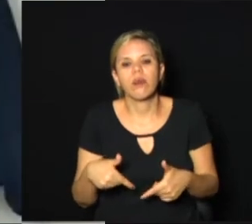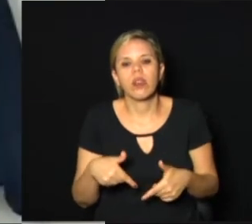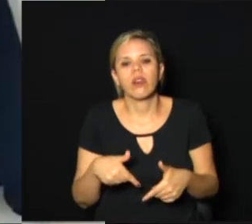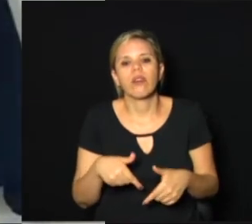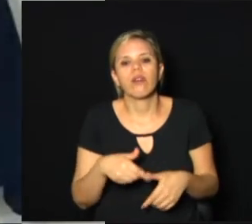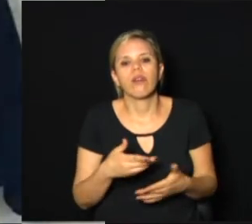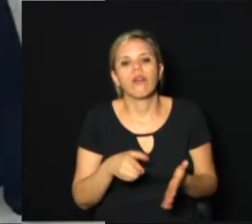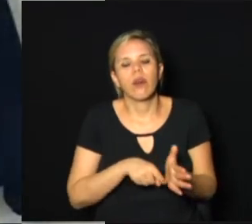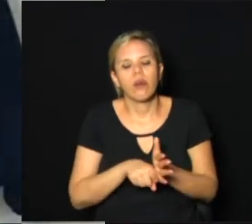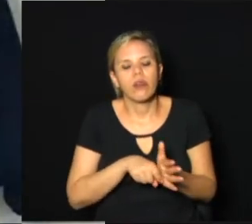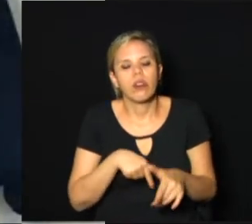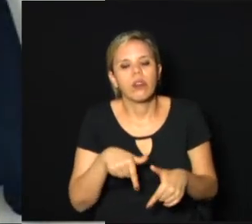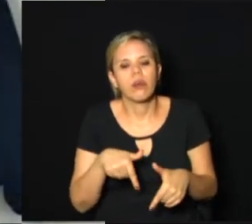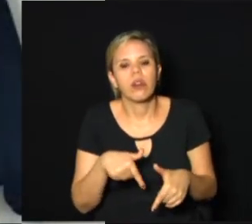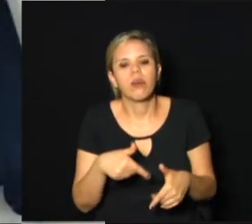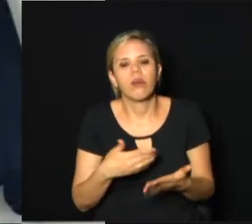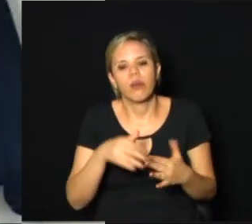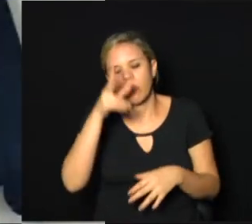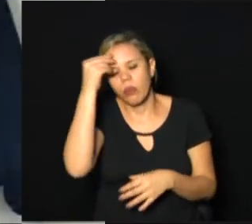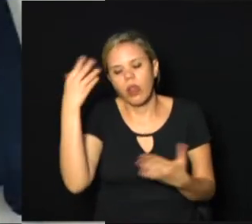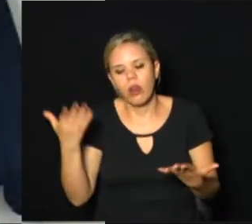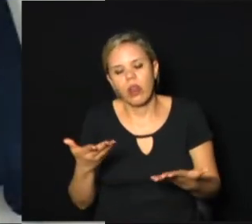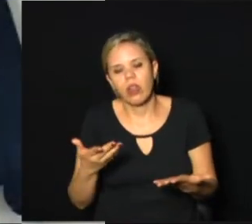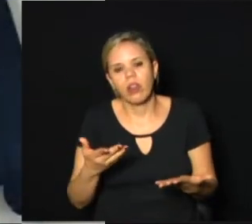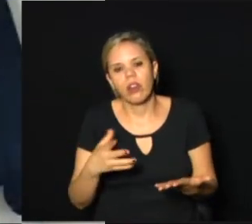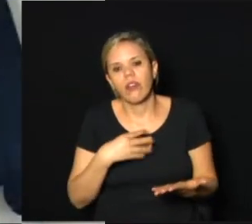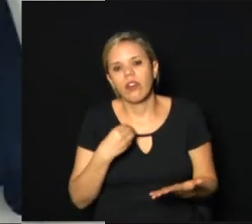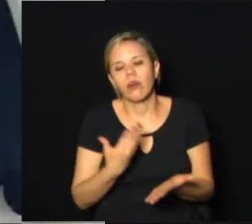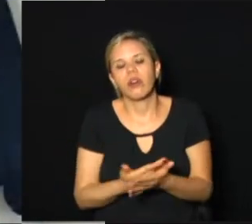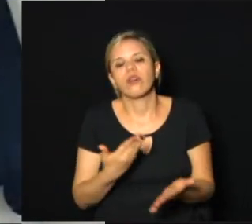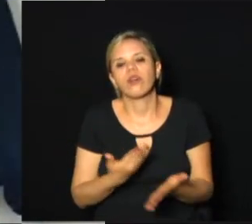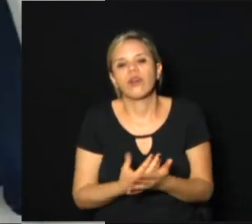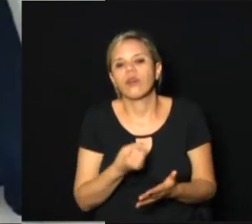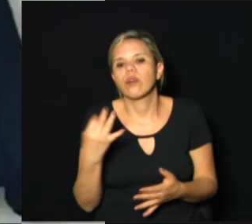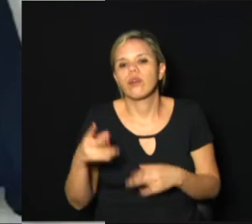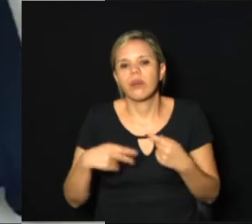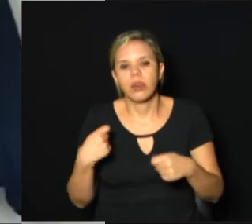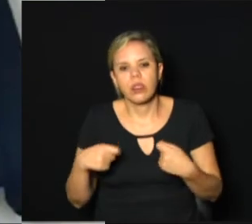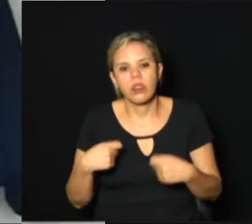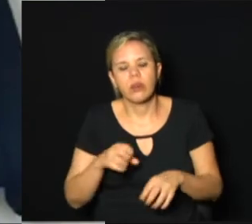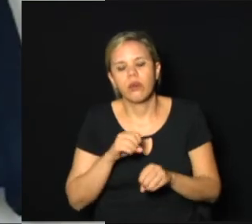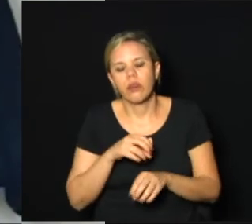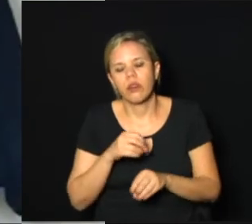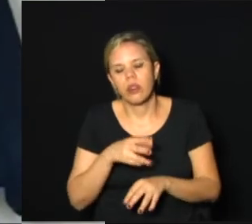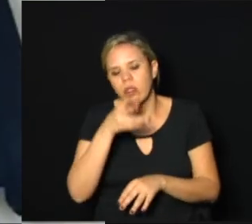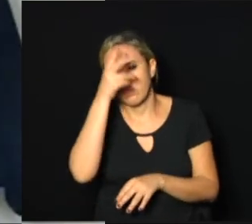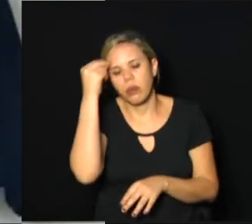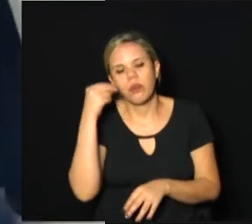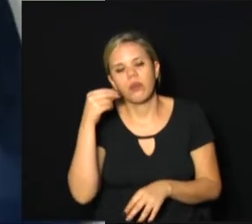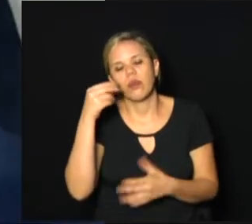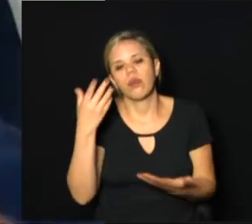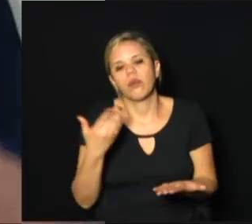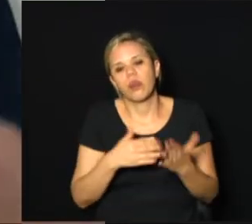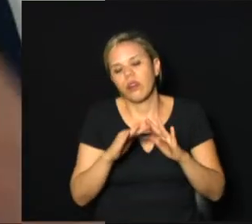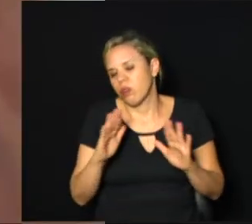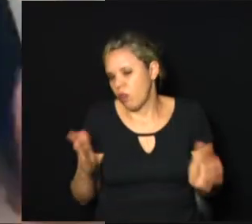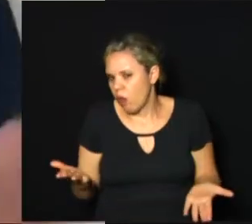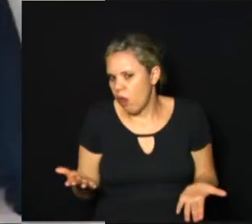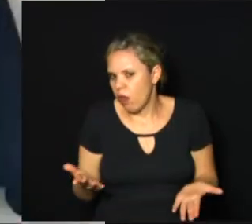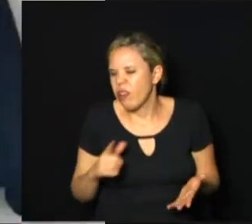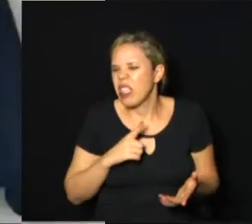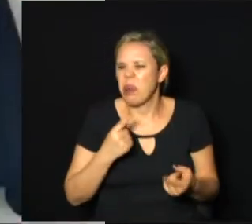educação pública agora para colocar seus filhos para estudar? Quantos vão precisar de uma boa educação pública? Então, nós vamos ter que ter um